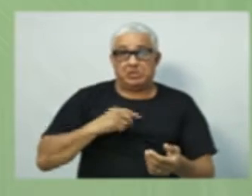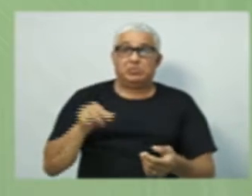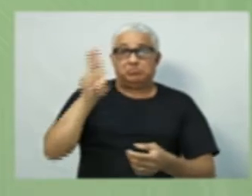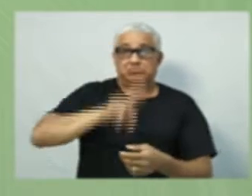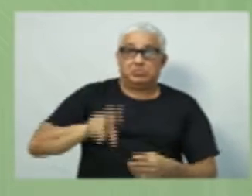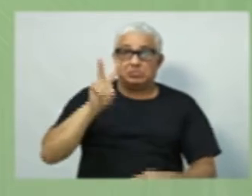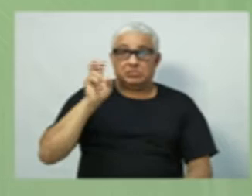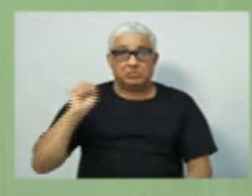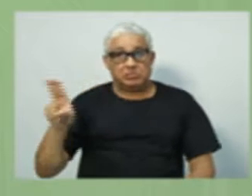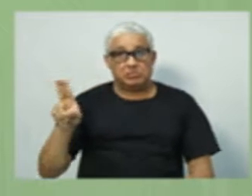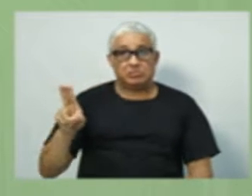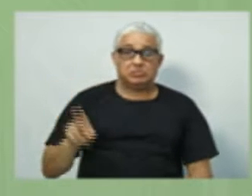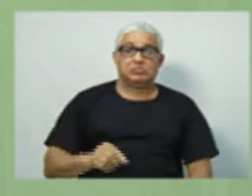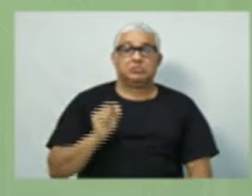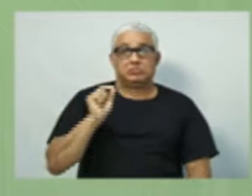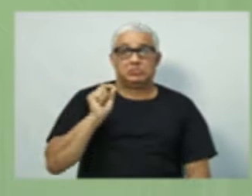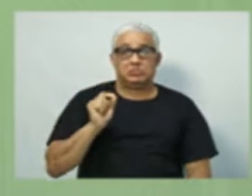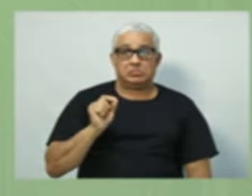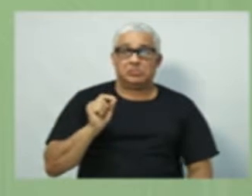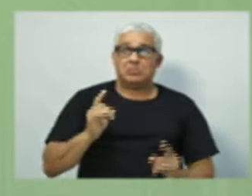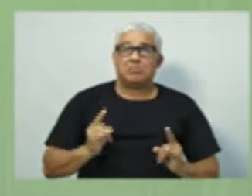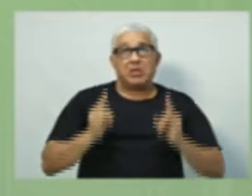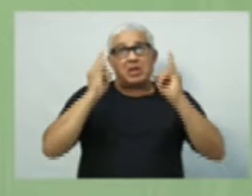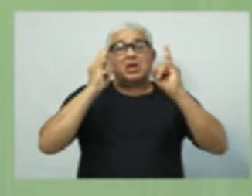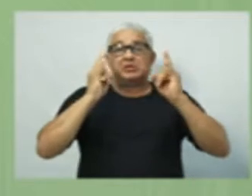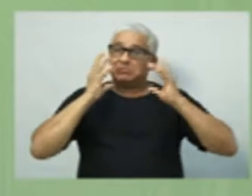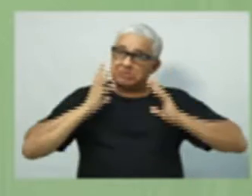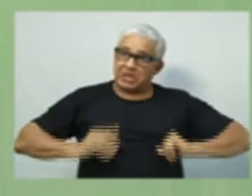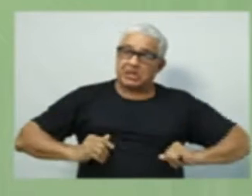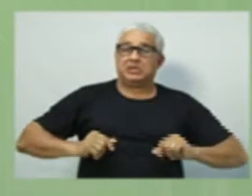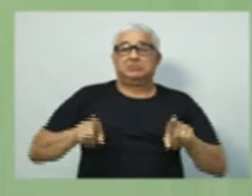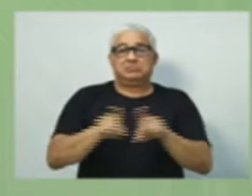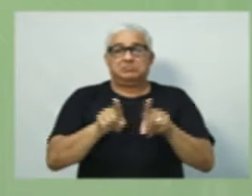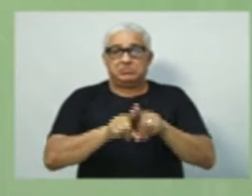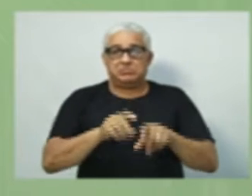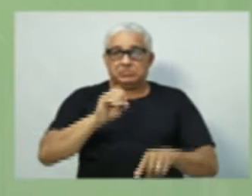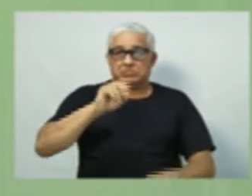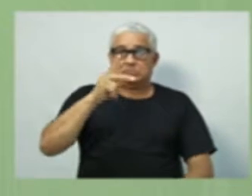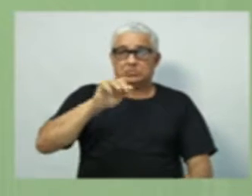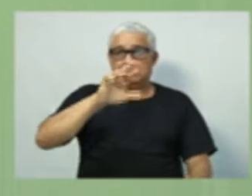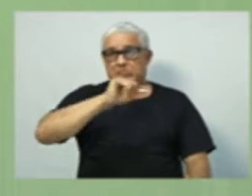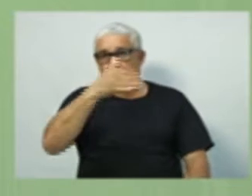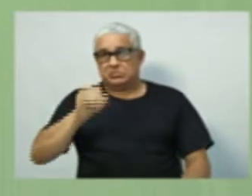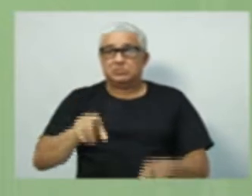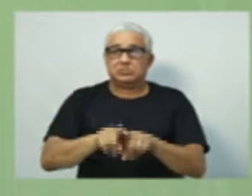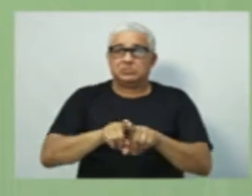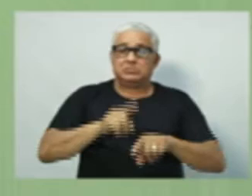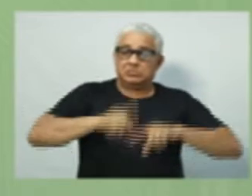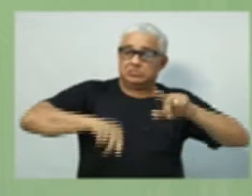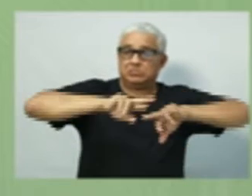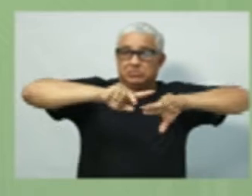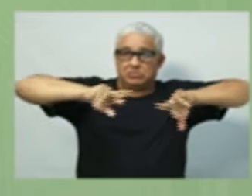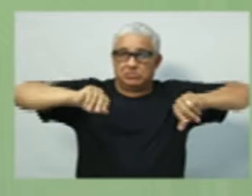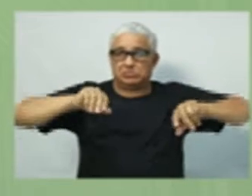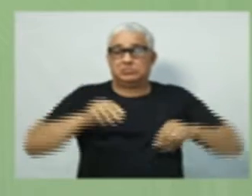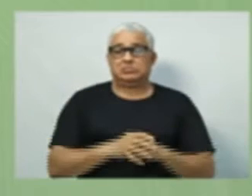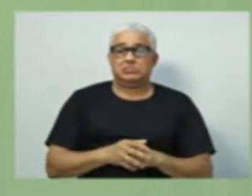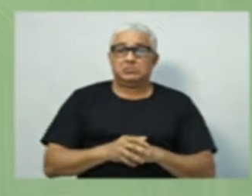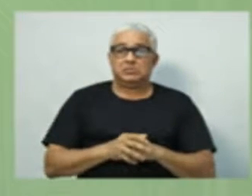utilizar para a manutenção do prédio para a manutenção das minhas operações a matéria prima que é utilizada pelas indústrias